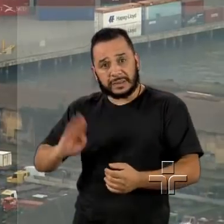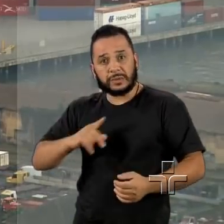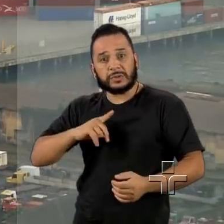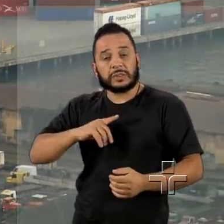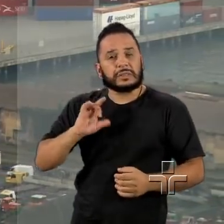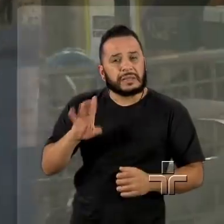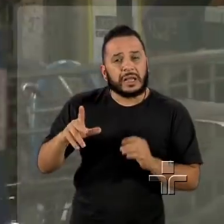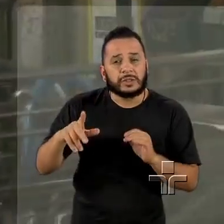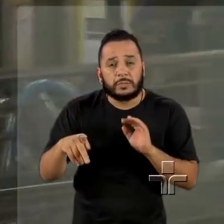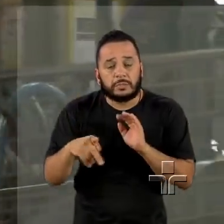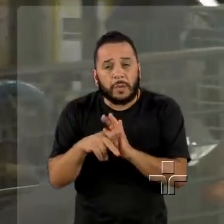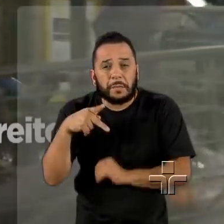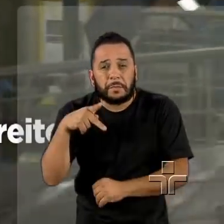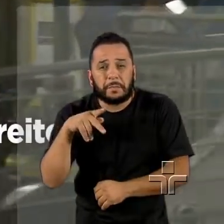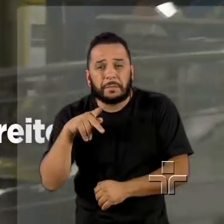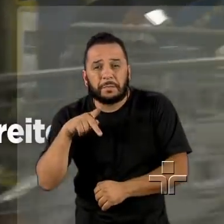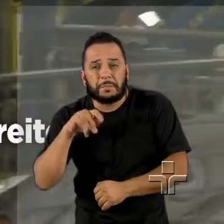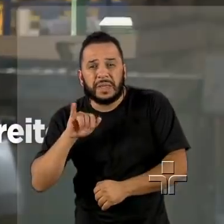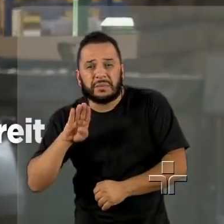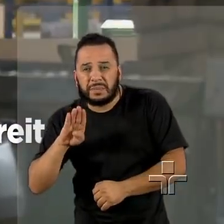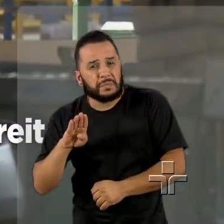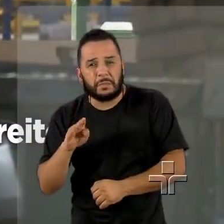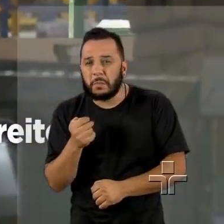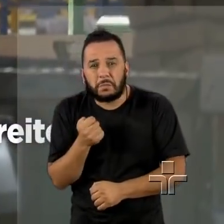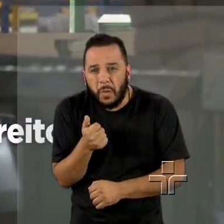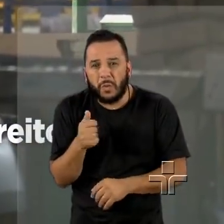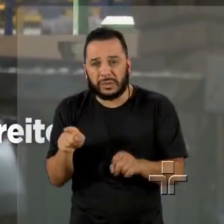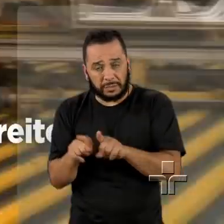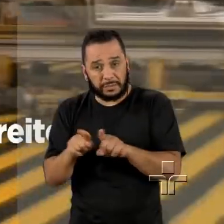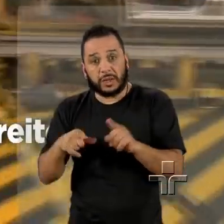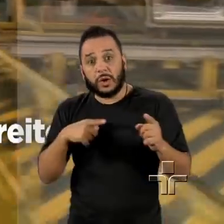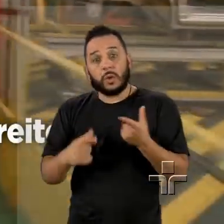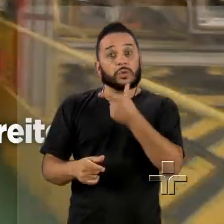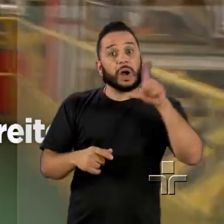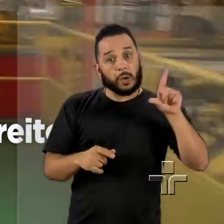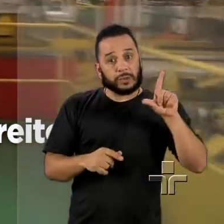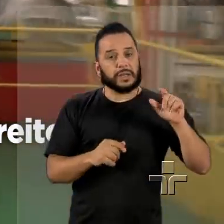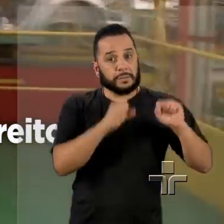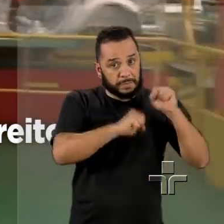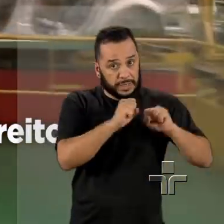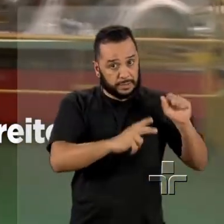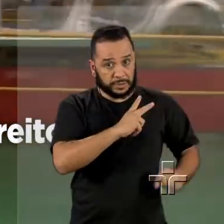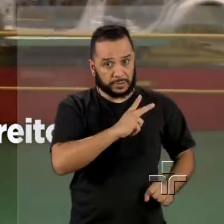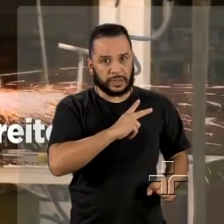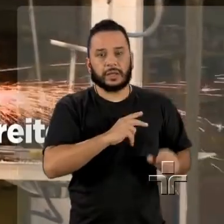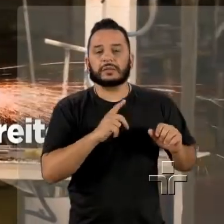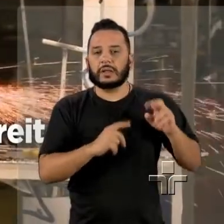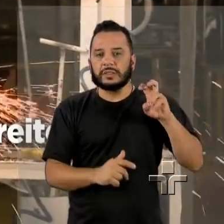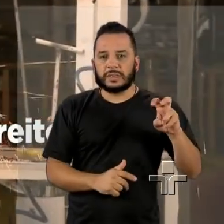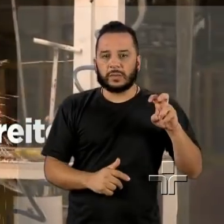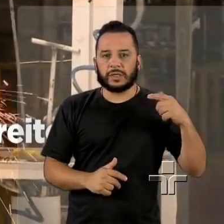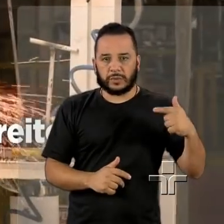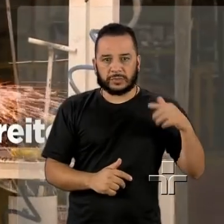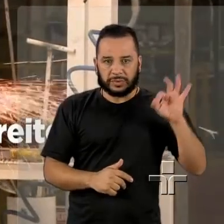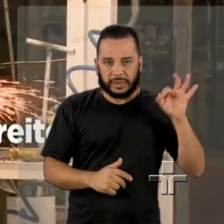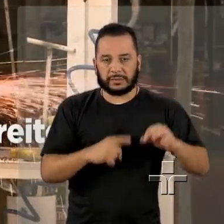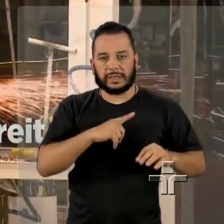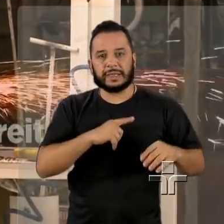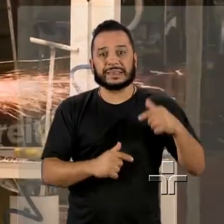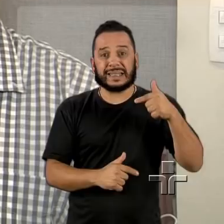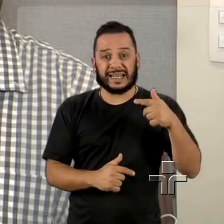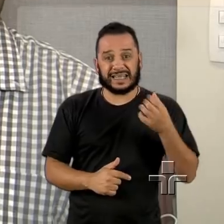Então a corrupção, ela é um câncer hoje para toda a população brasileira. Os casos de corrupção se tornaram tão frequentes nos últimos anos que